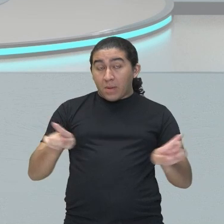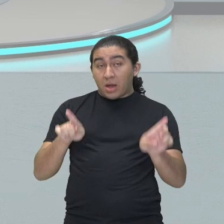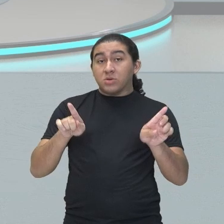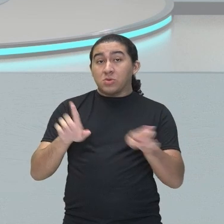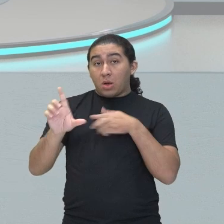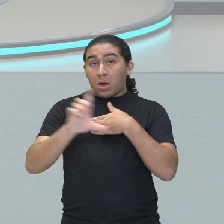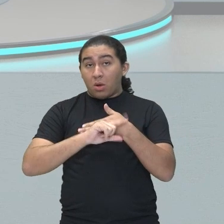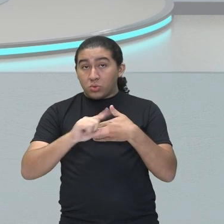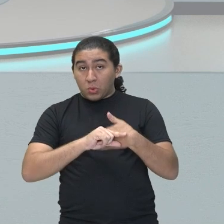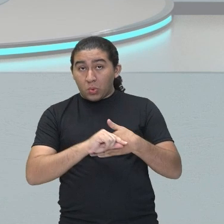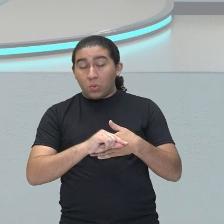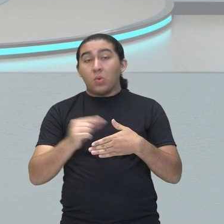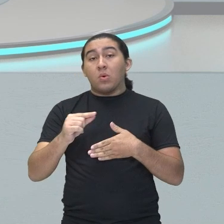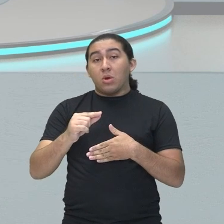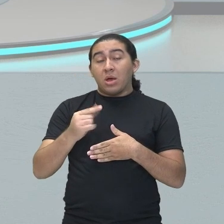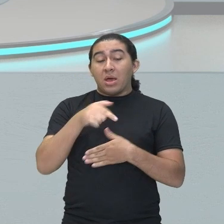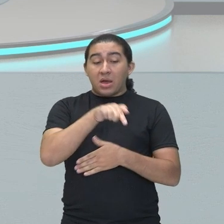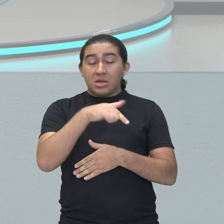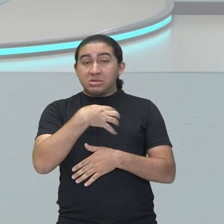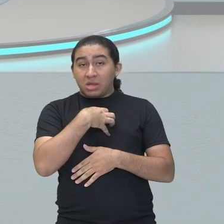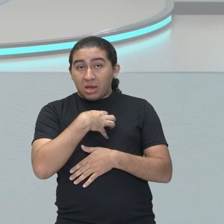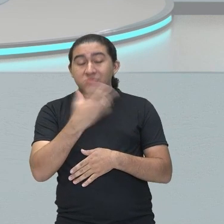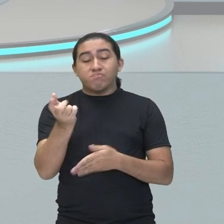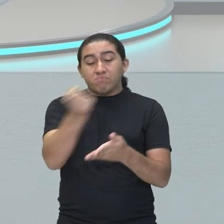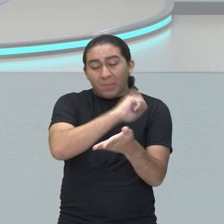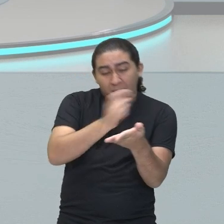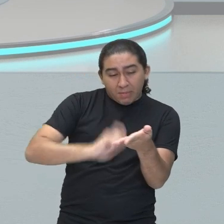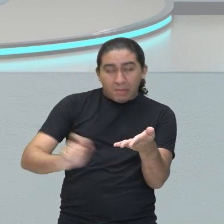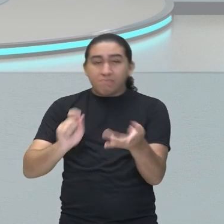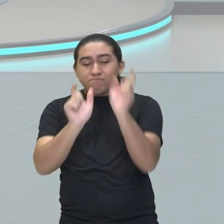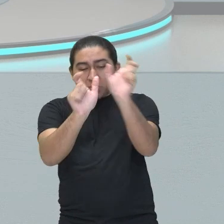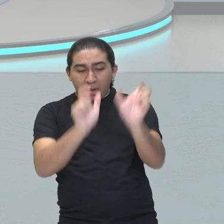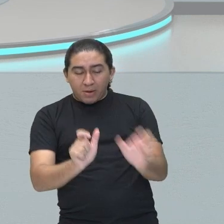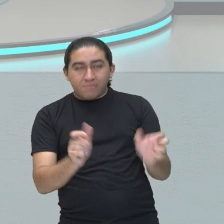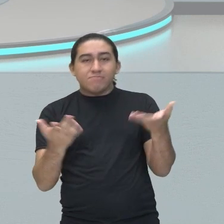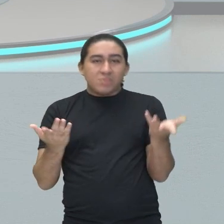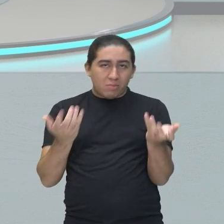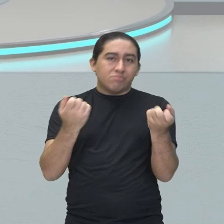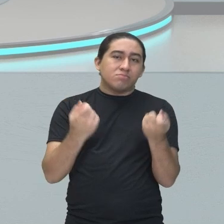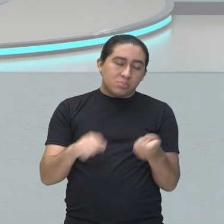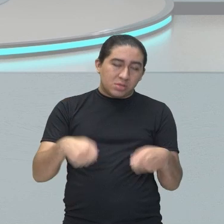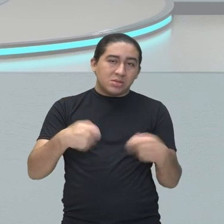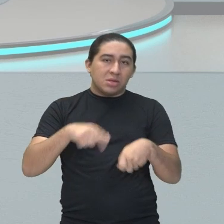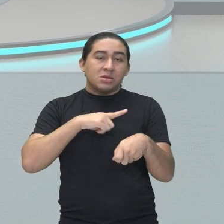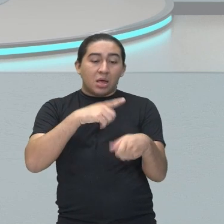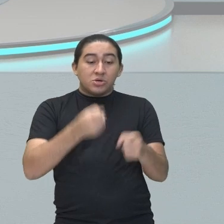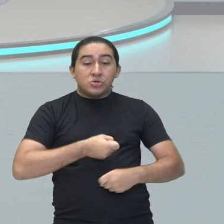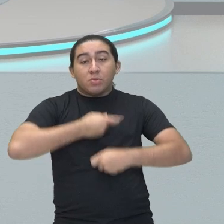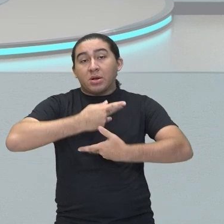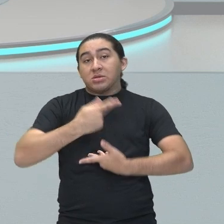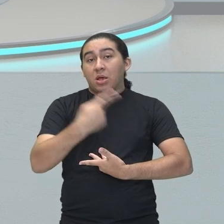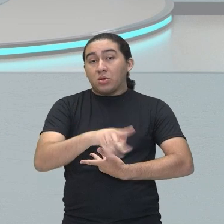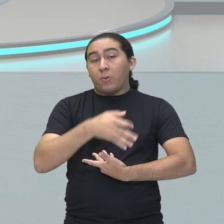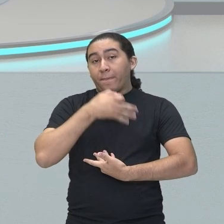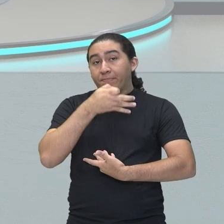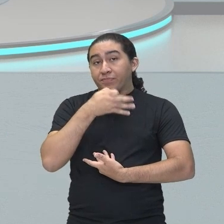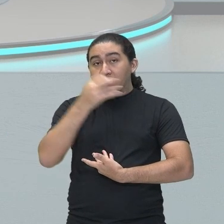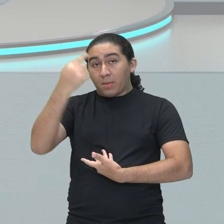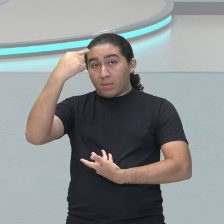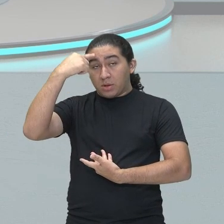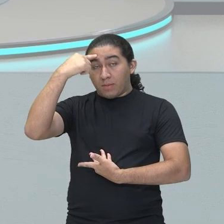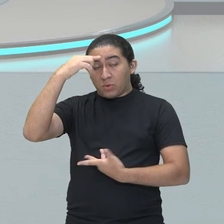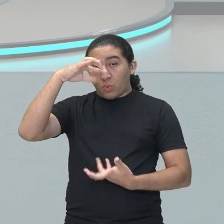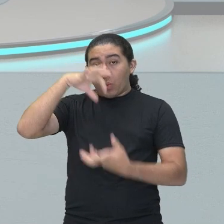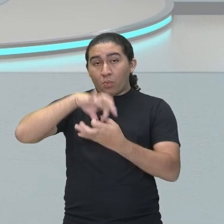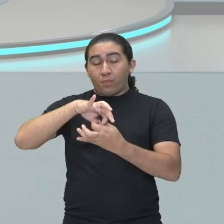ele não foge daquilo que ele sente, ele busca falar e fazer aquilo que ele sente, ele expressa aquilo que ele pensa. Então vamos